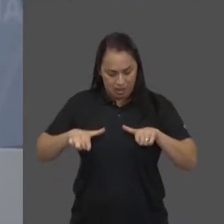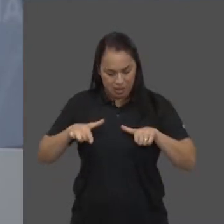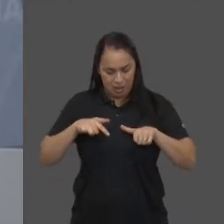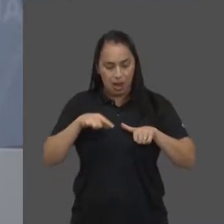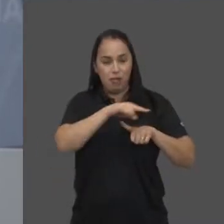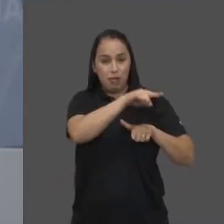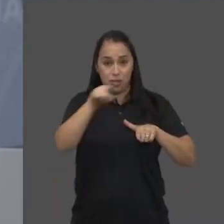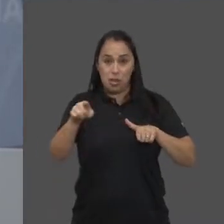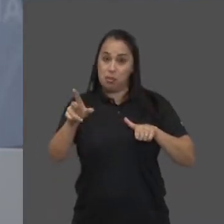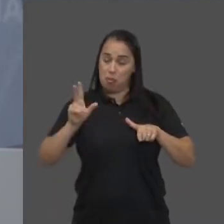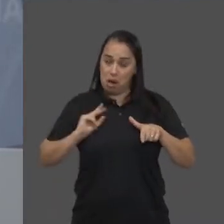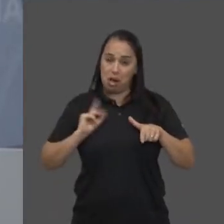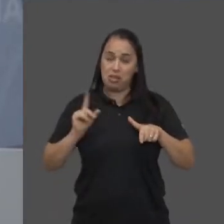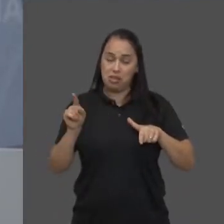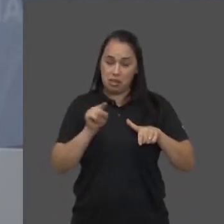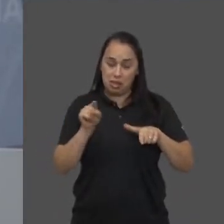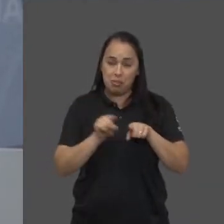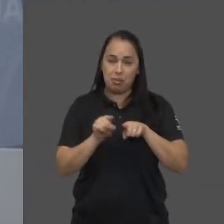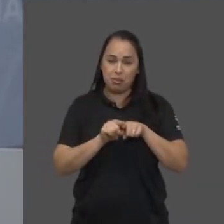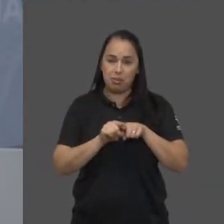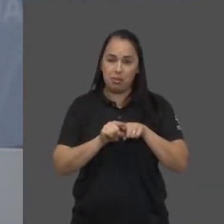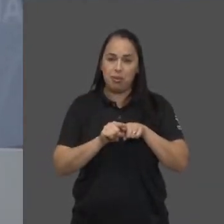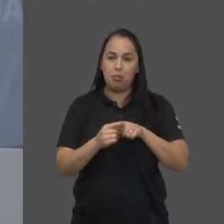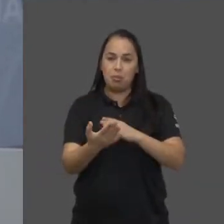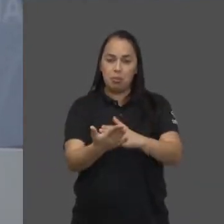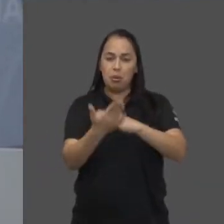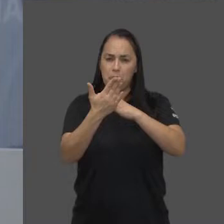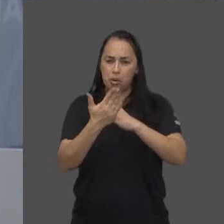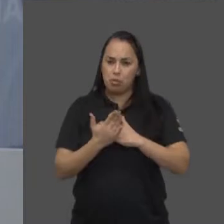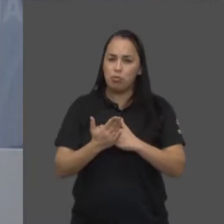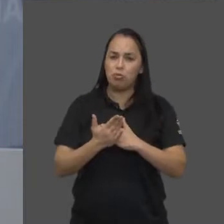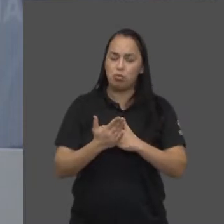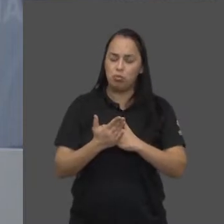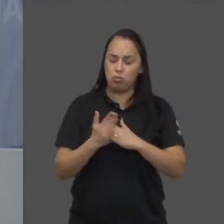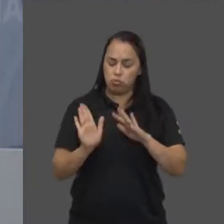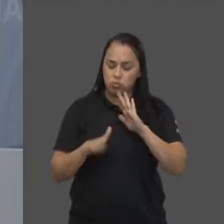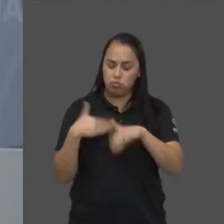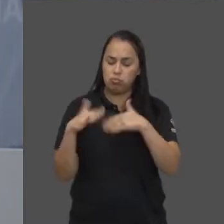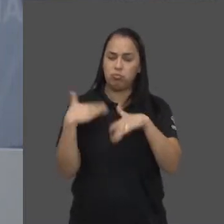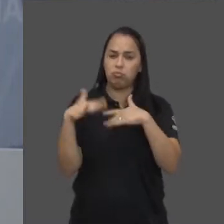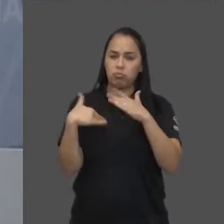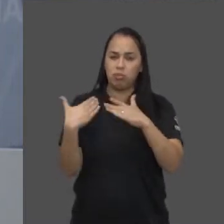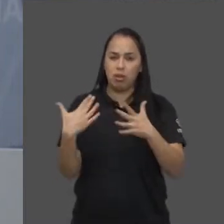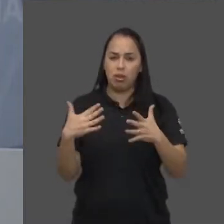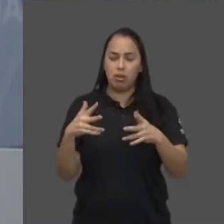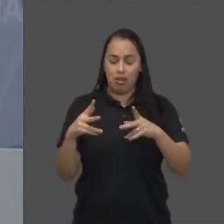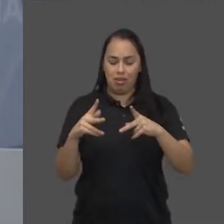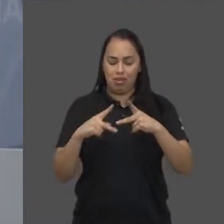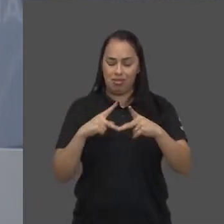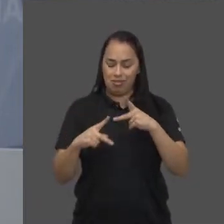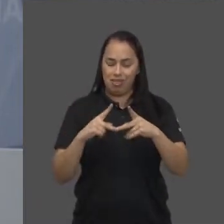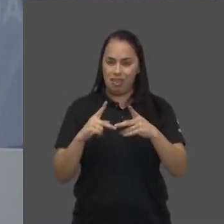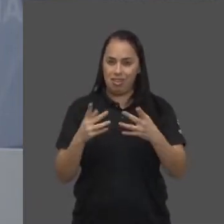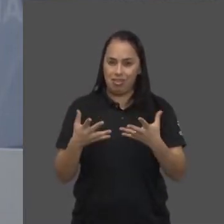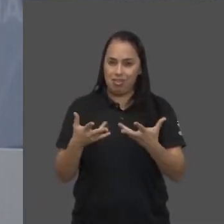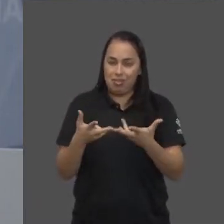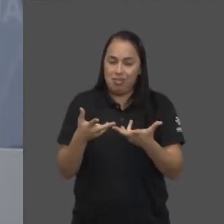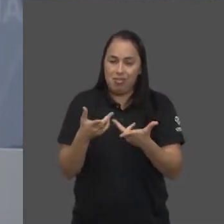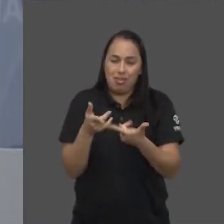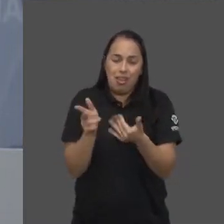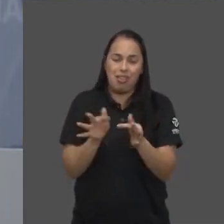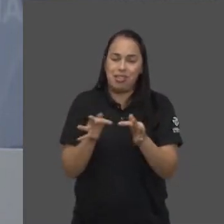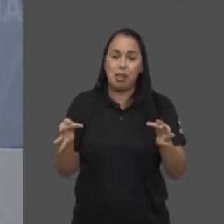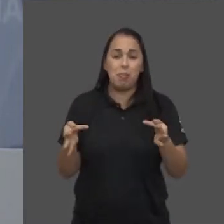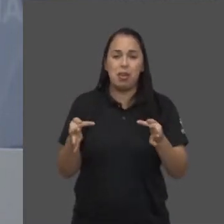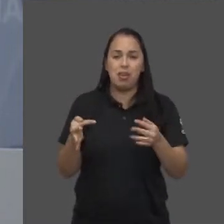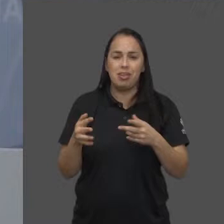vocês possuem cada um de vocês um pedacinho dessa varia de me